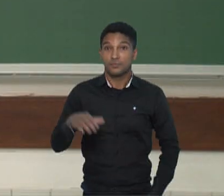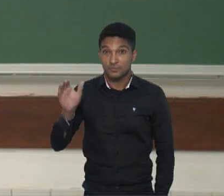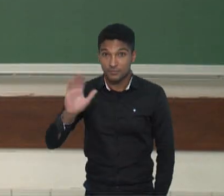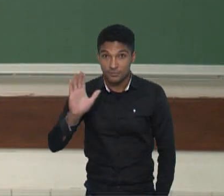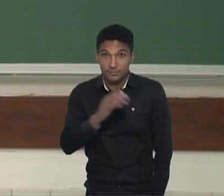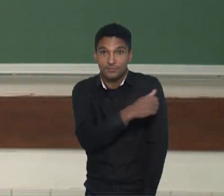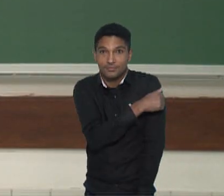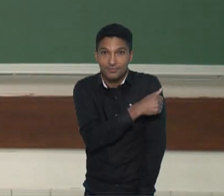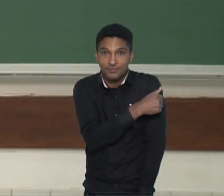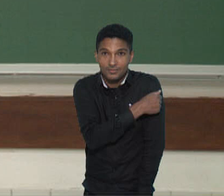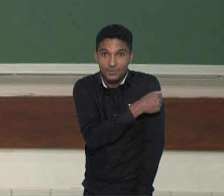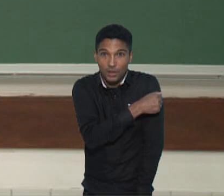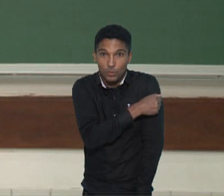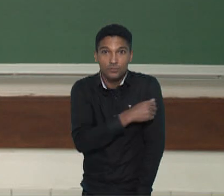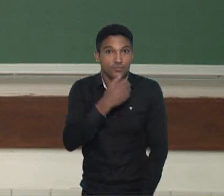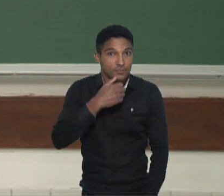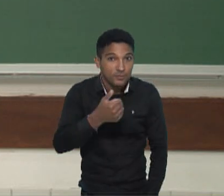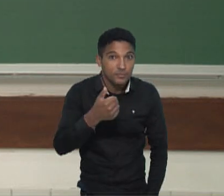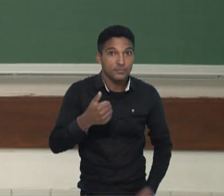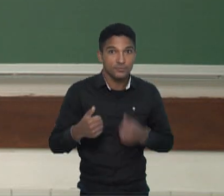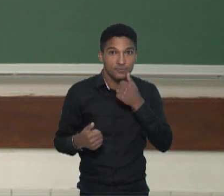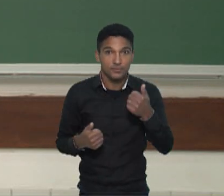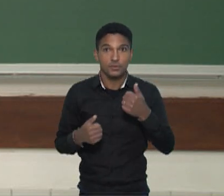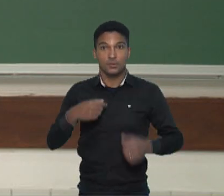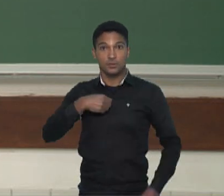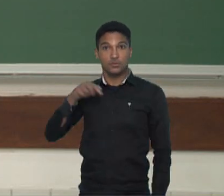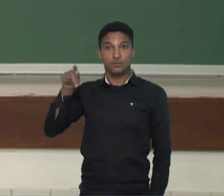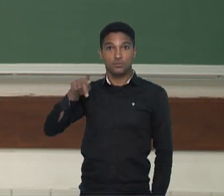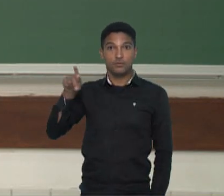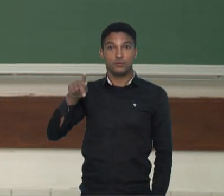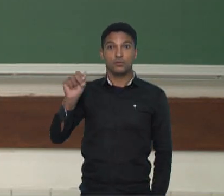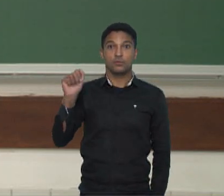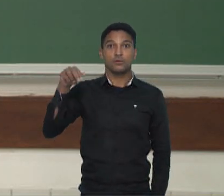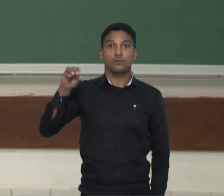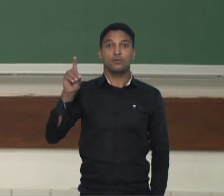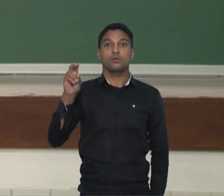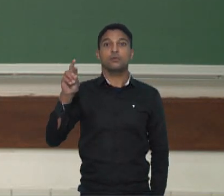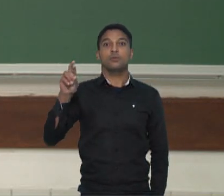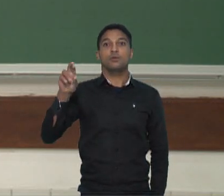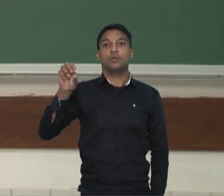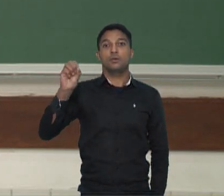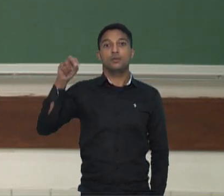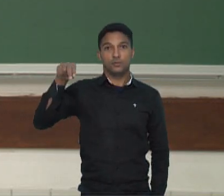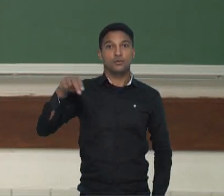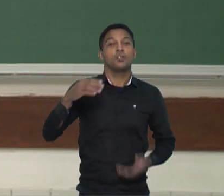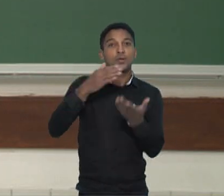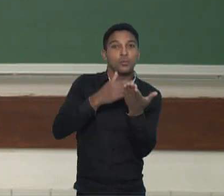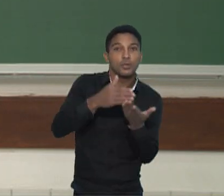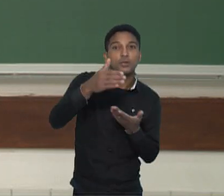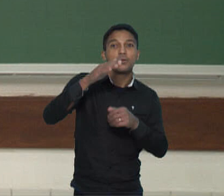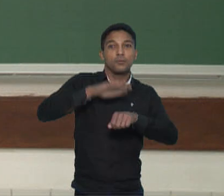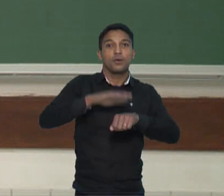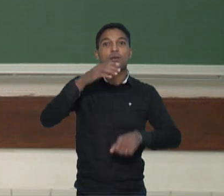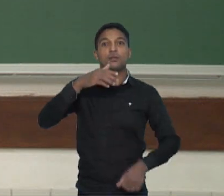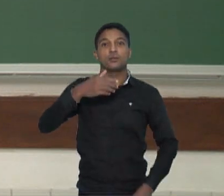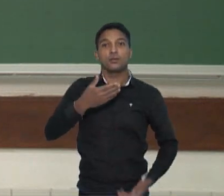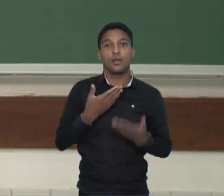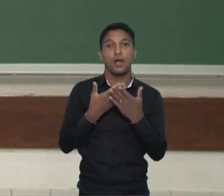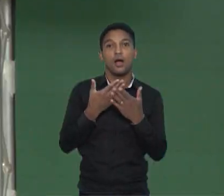Fala galera, beleza? Eu sou o professor Anderson Boganica, estamos começando mais uma aula de língua